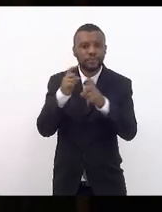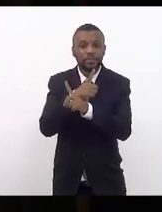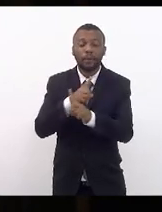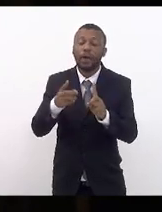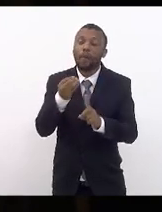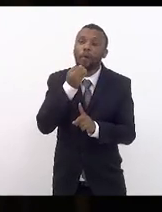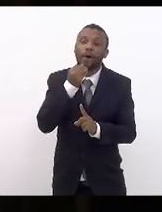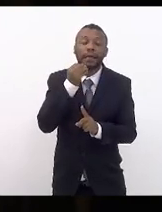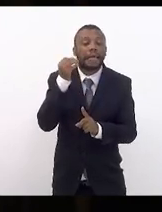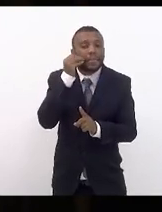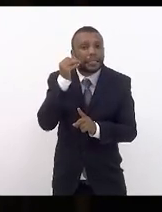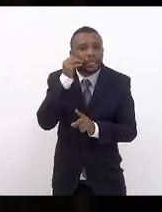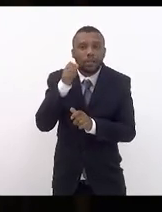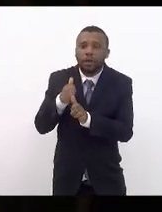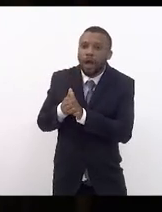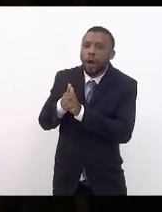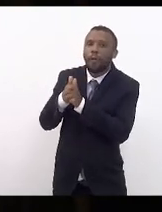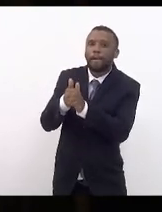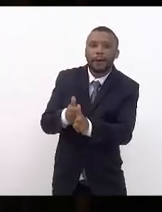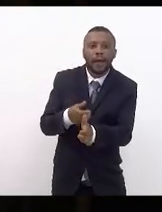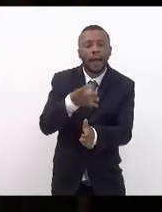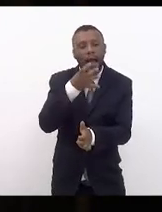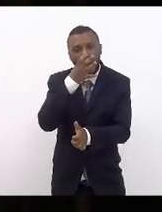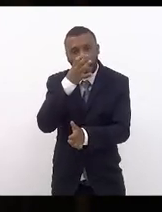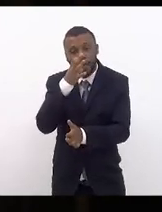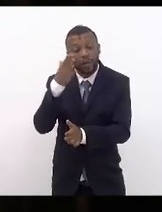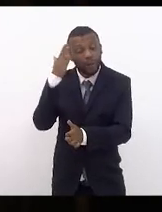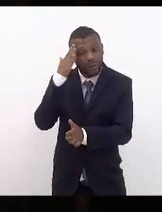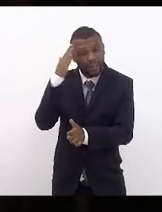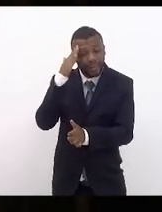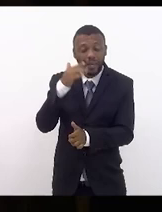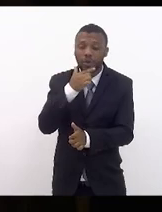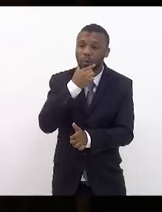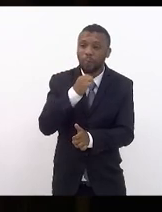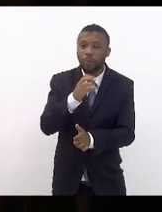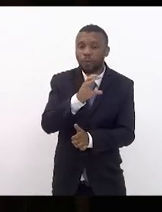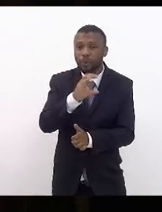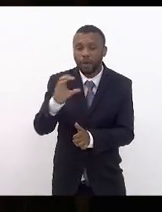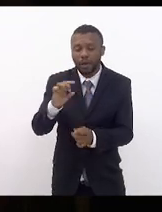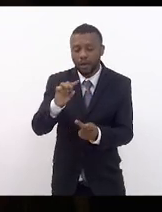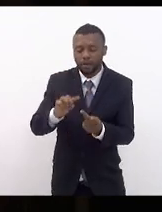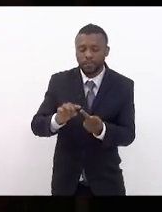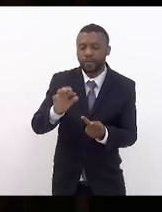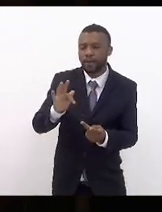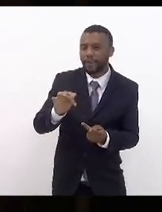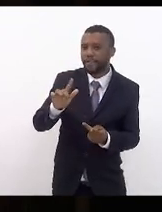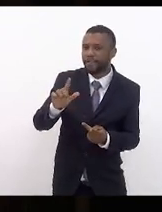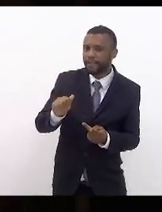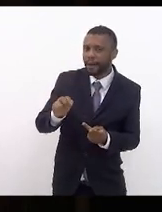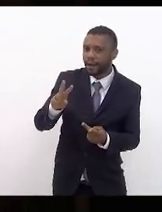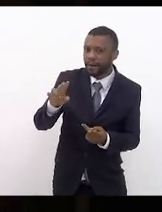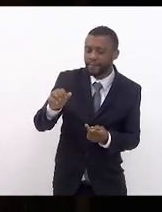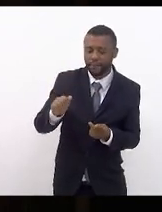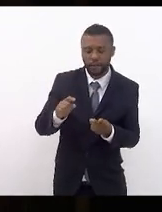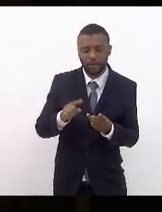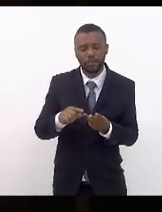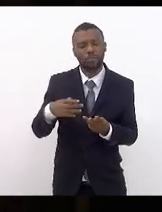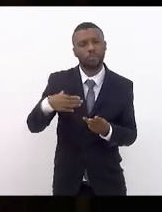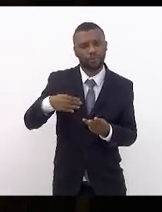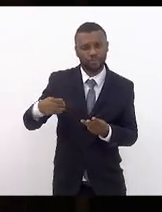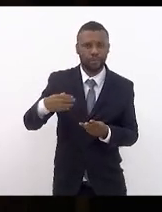tentando acompanhar. Eu sei que para o meu cunhado, para a Flávia e para os filhos, o